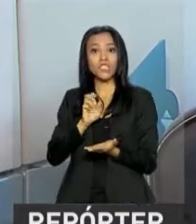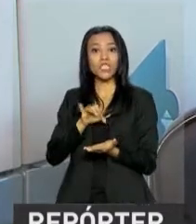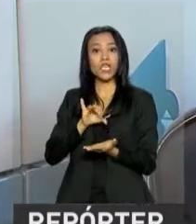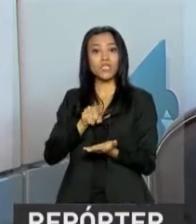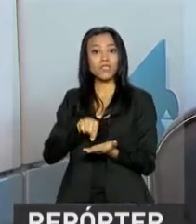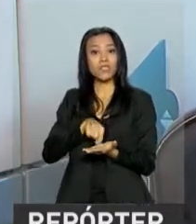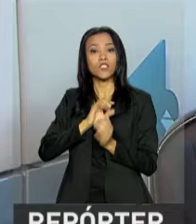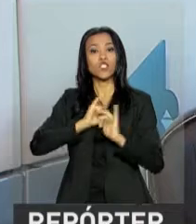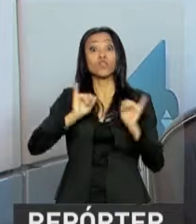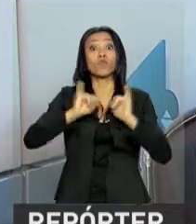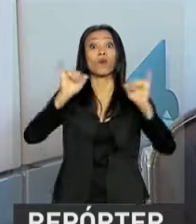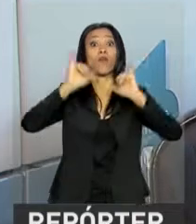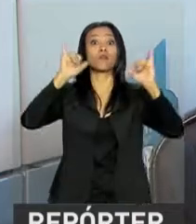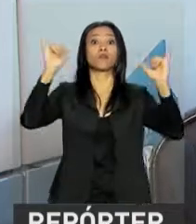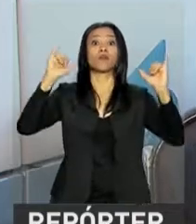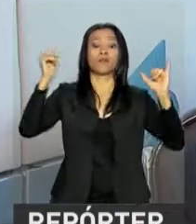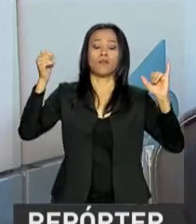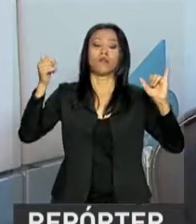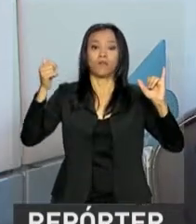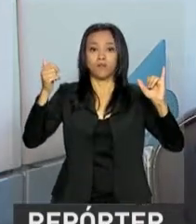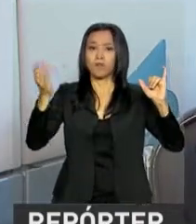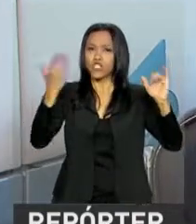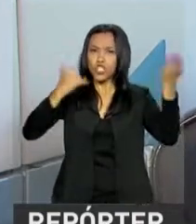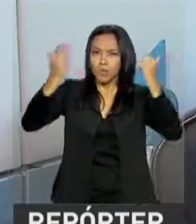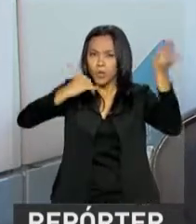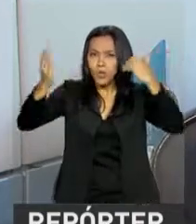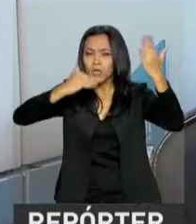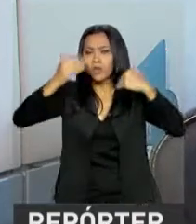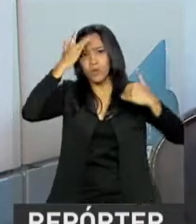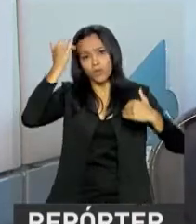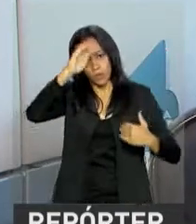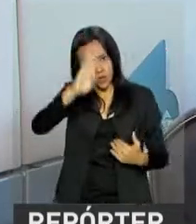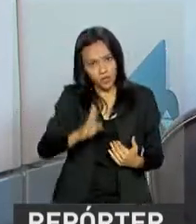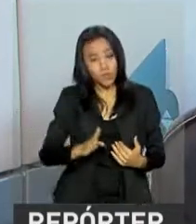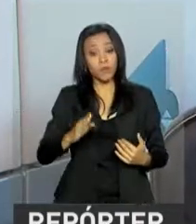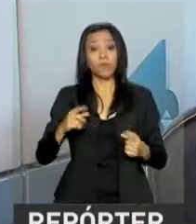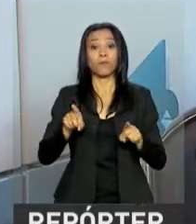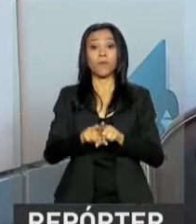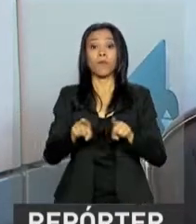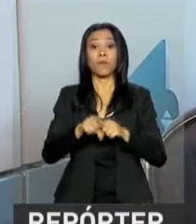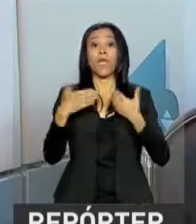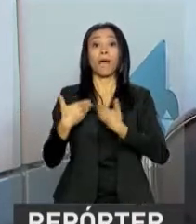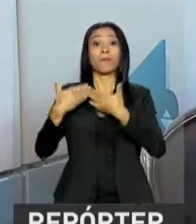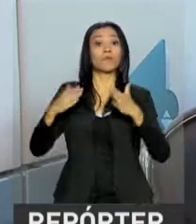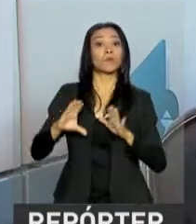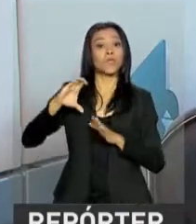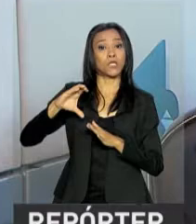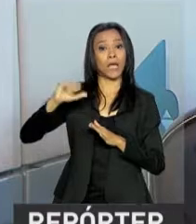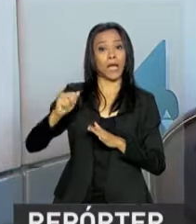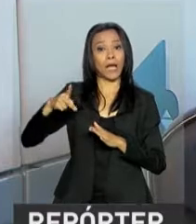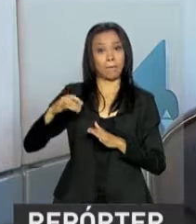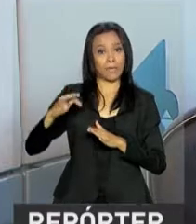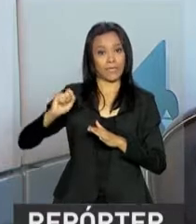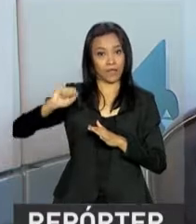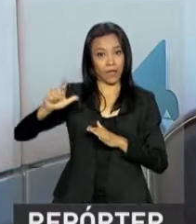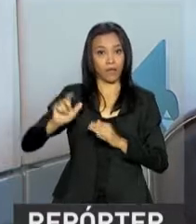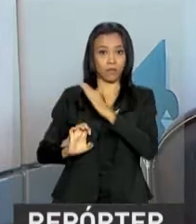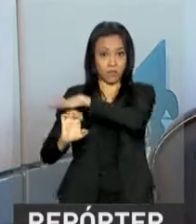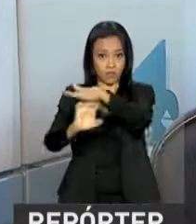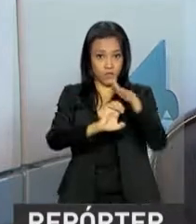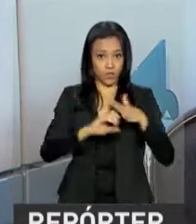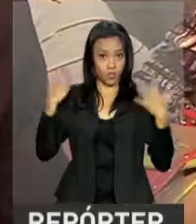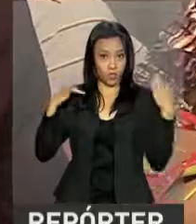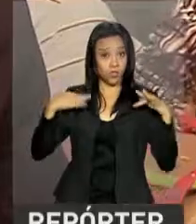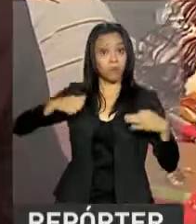recursos que ela dispõe para fazer mais, trazer mais gente para o Brasil. A abertura do capital das companhias aéreas, para que haja mais competição e voos